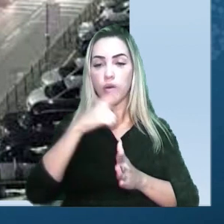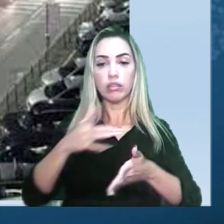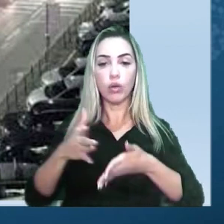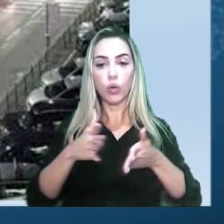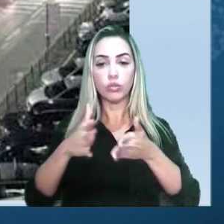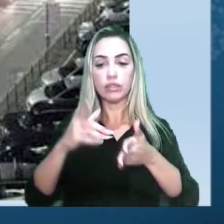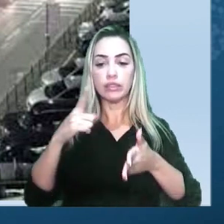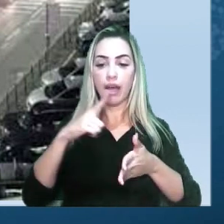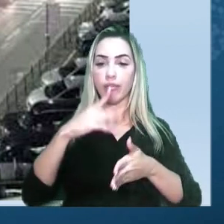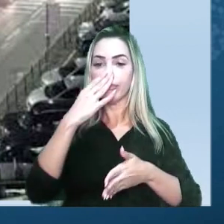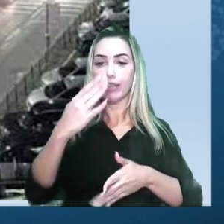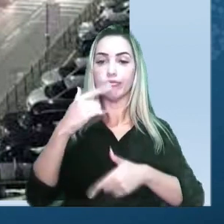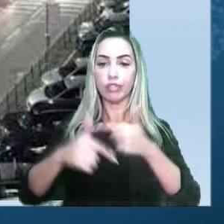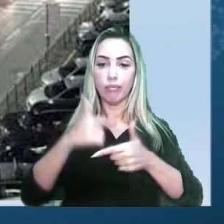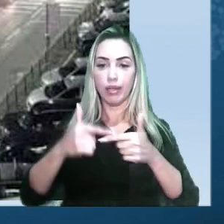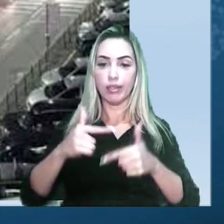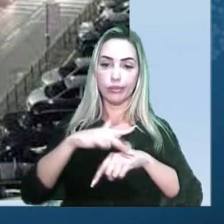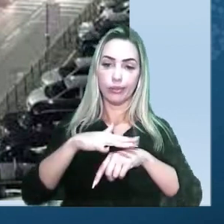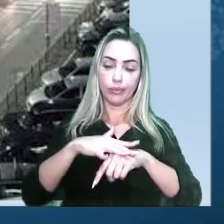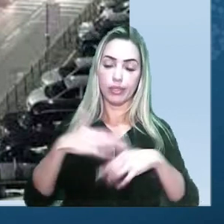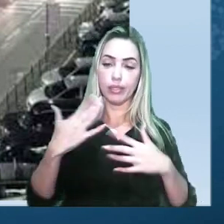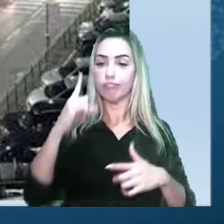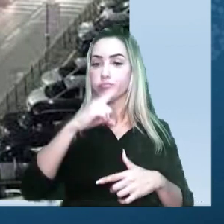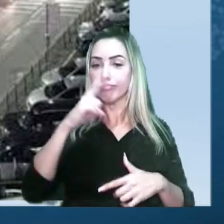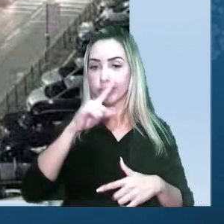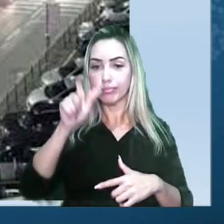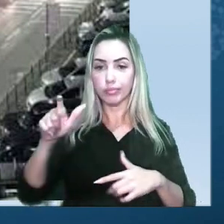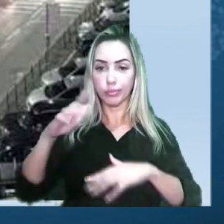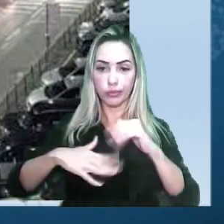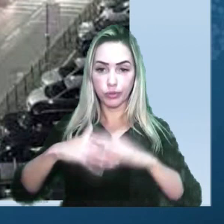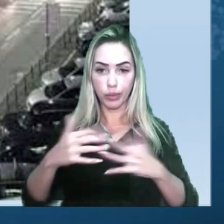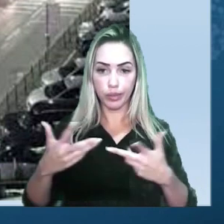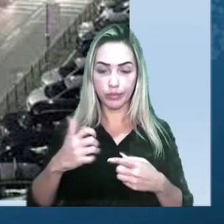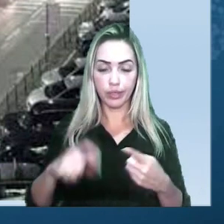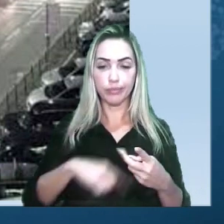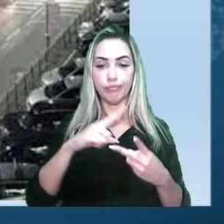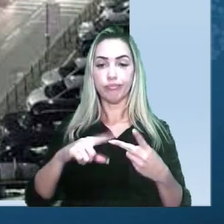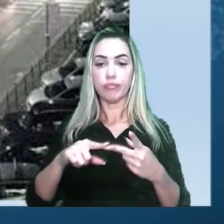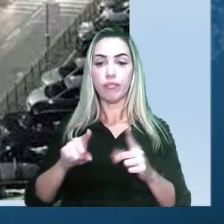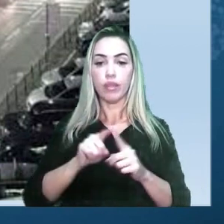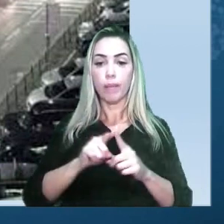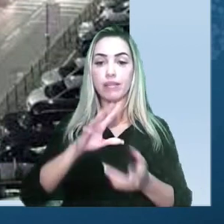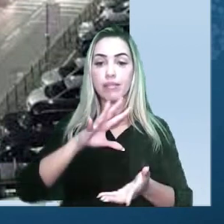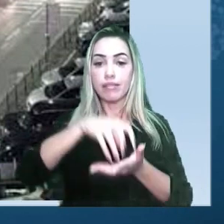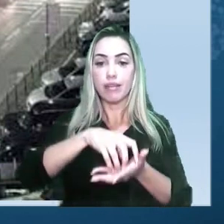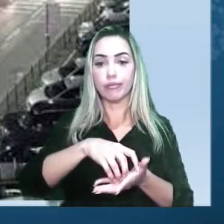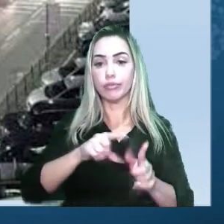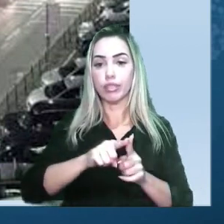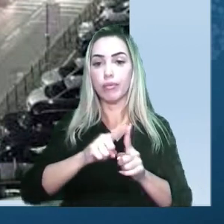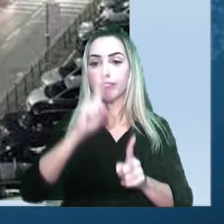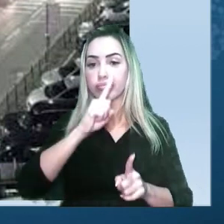na linha de frente. Então, havia uma escassez de pessoal qualificado e de centros também insuficientes